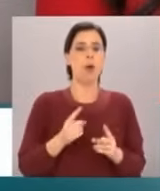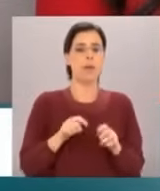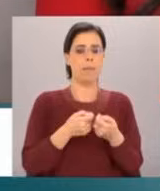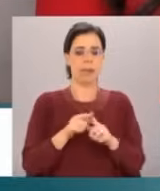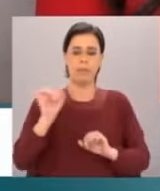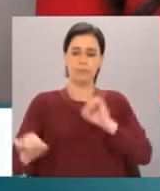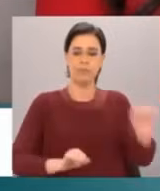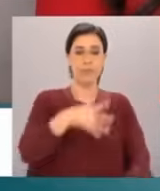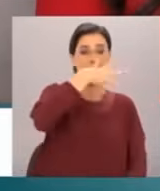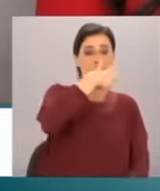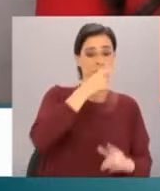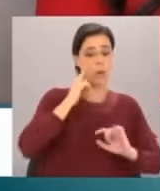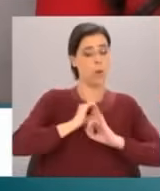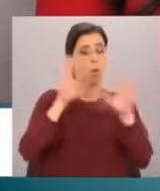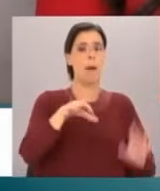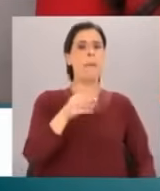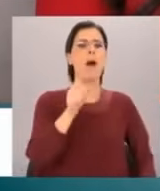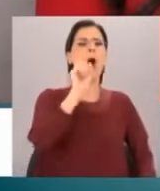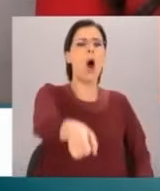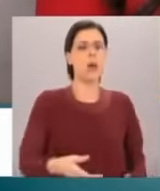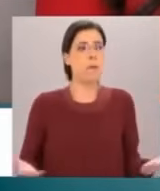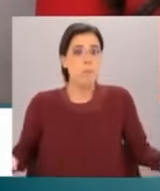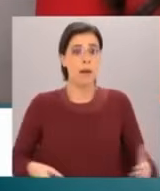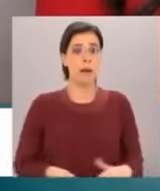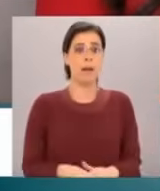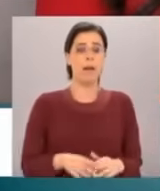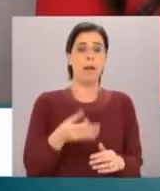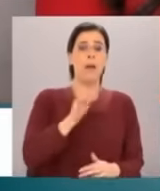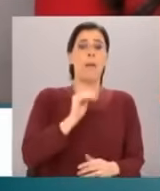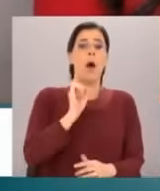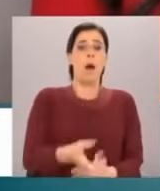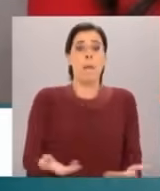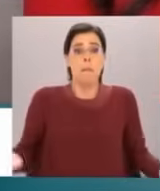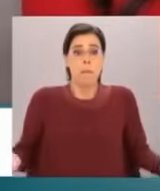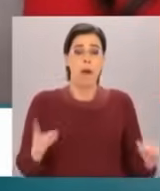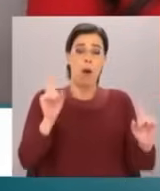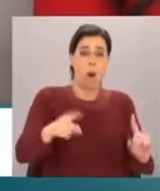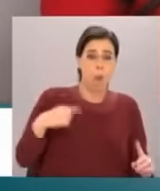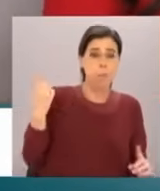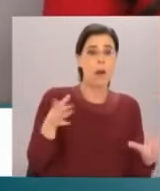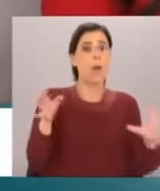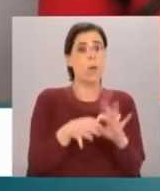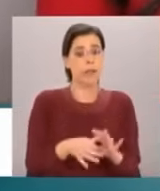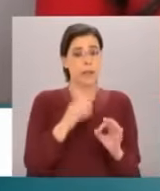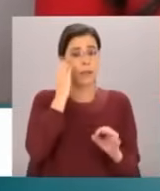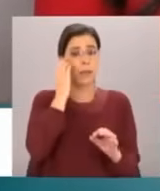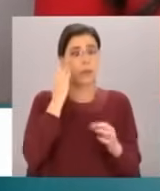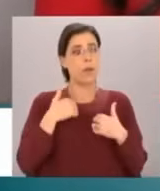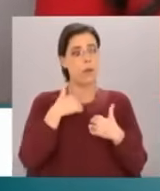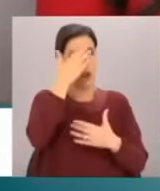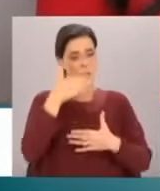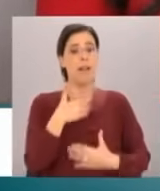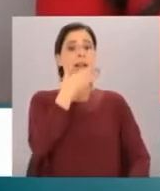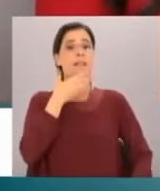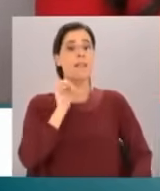as linhas de cada partido infelizmente não é claro que é o pano e o que é o articulista e portanto devia ter sido uma Coligação agora eu